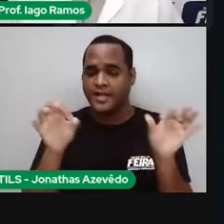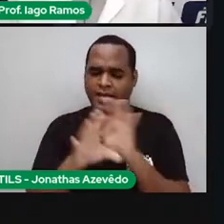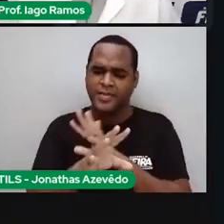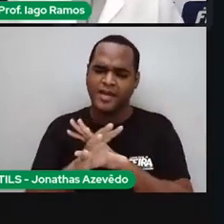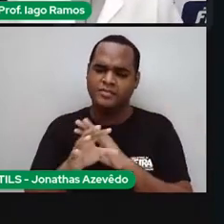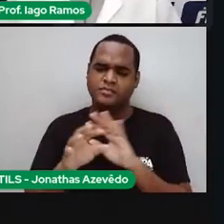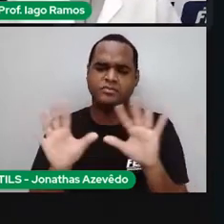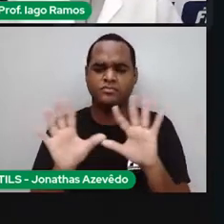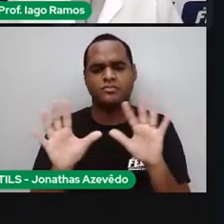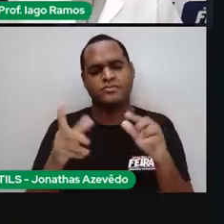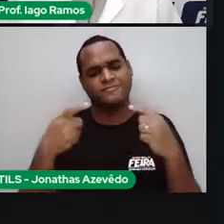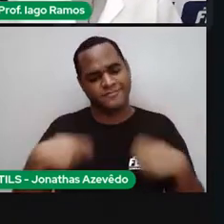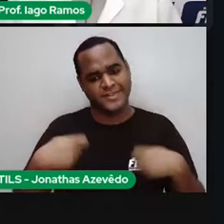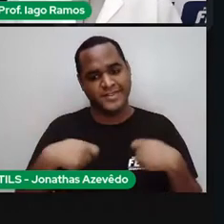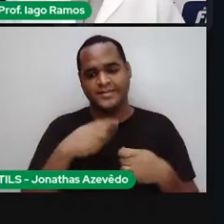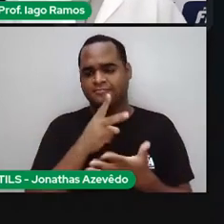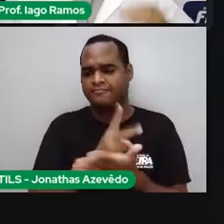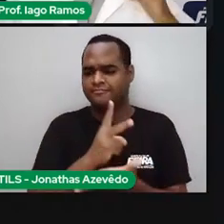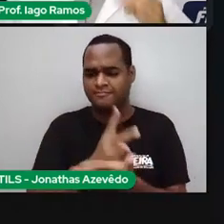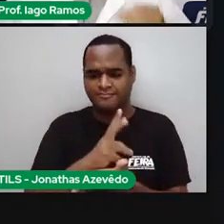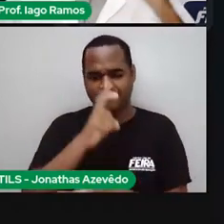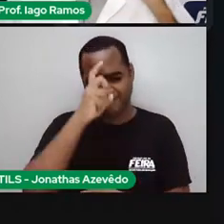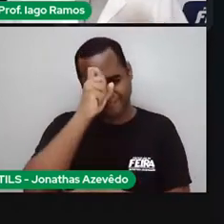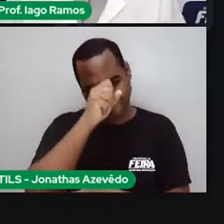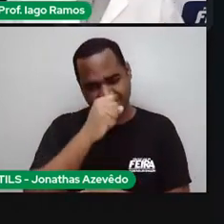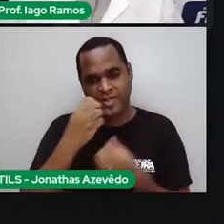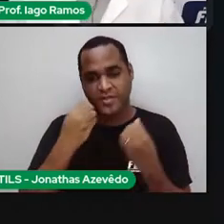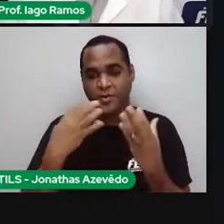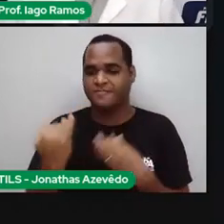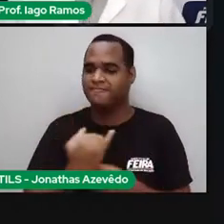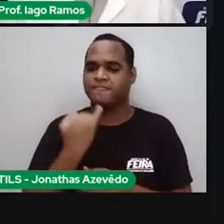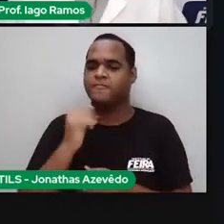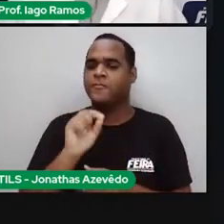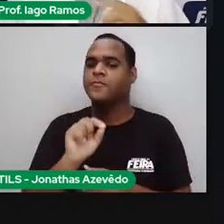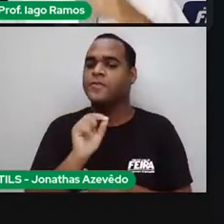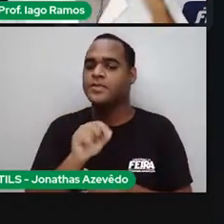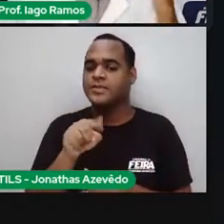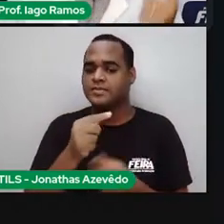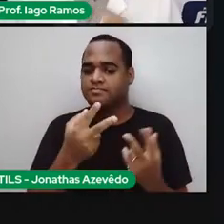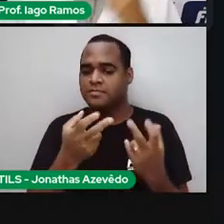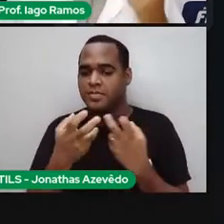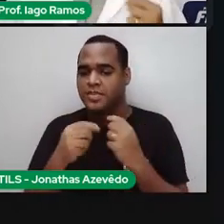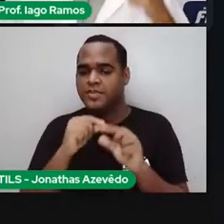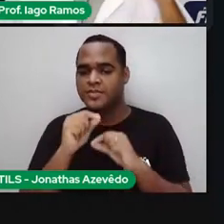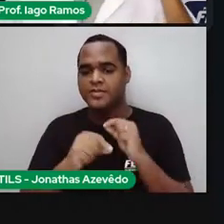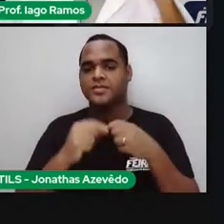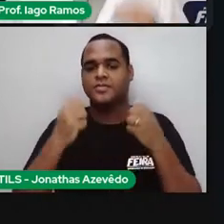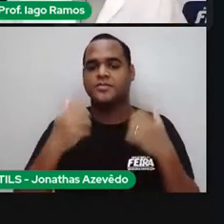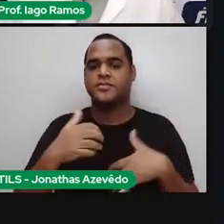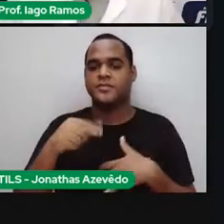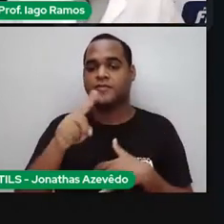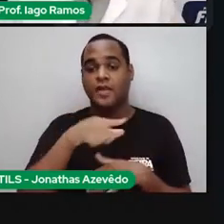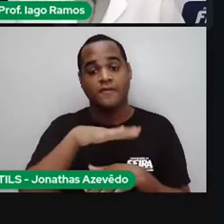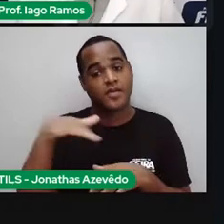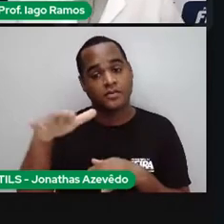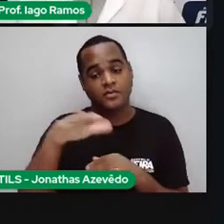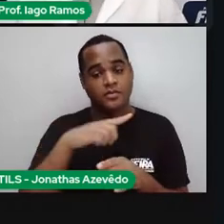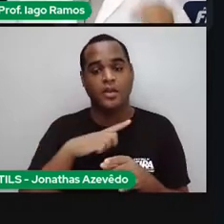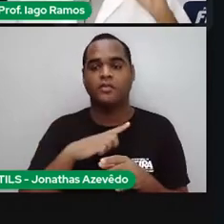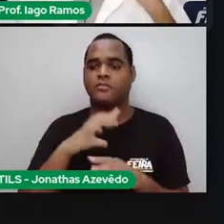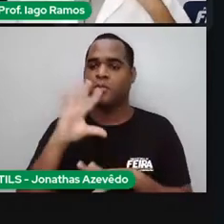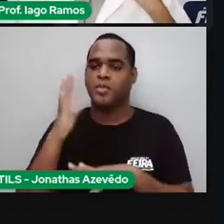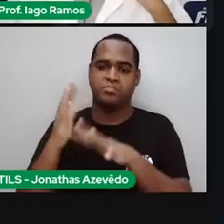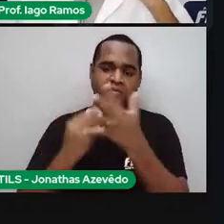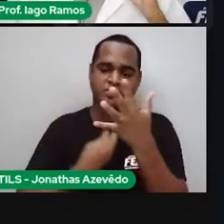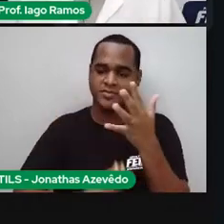acabar não deixe de continuar aprendendo basta você observar e tentar perceber a sua volta situações do mundo real